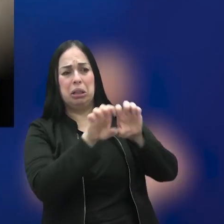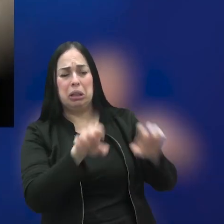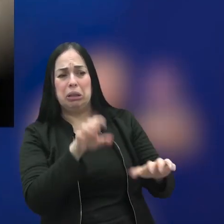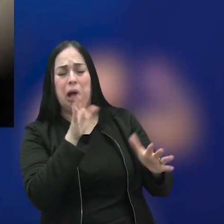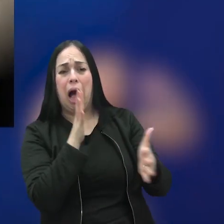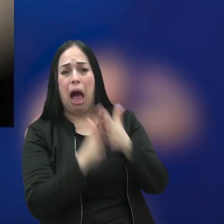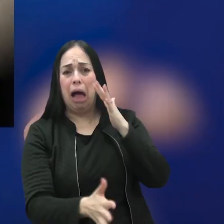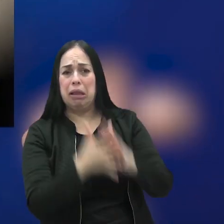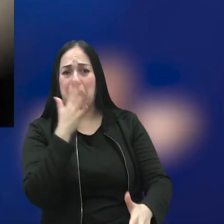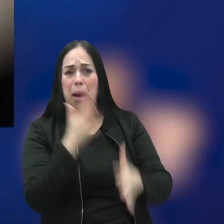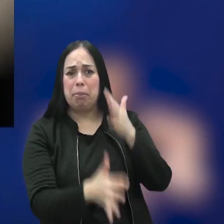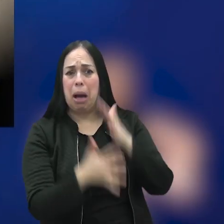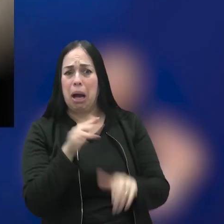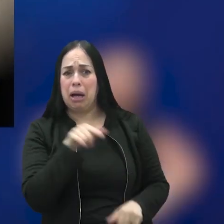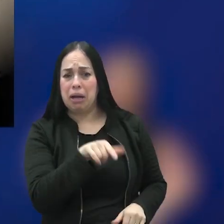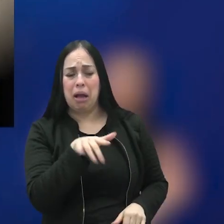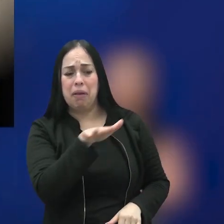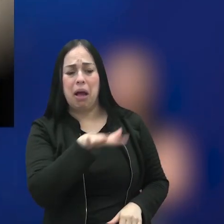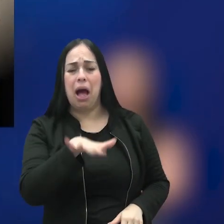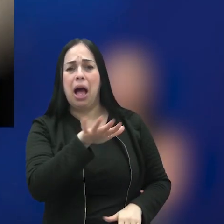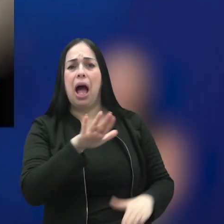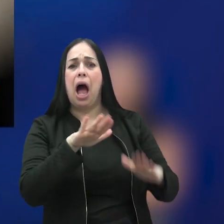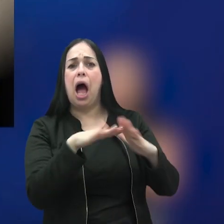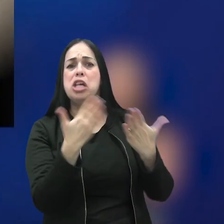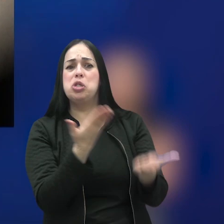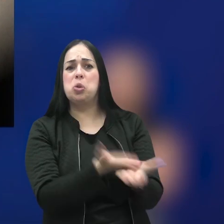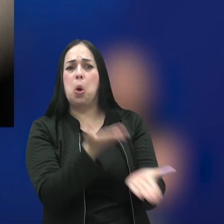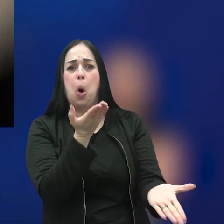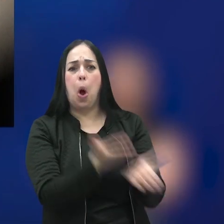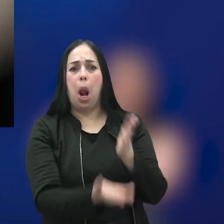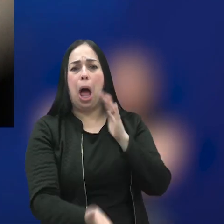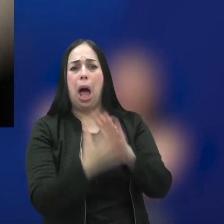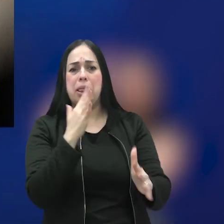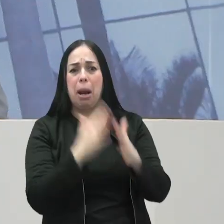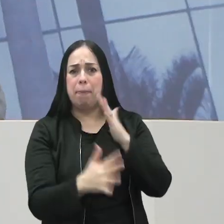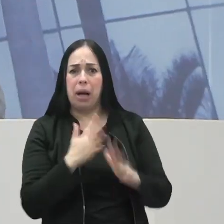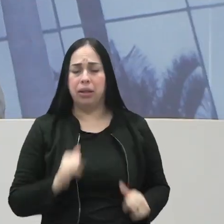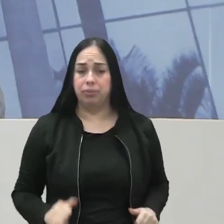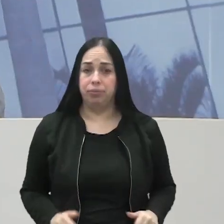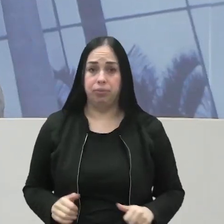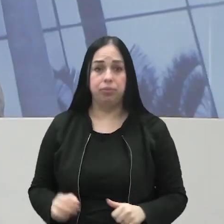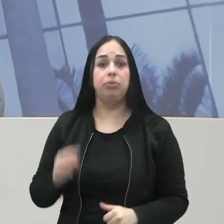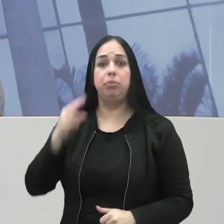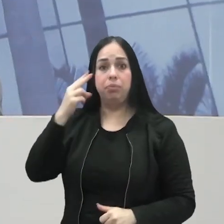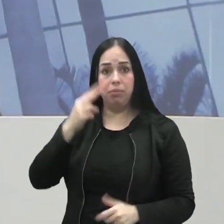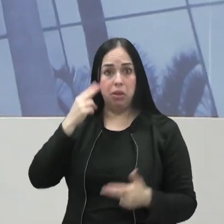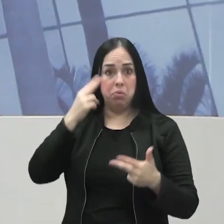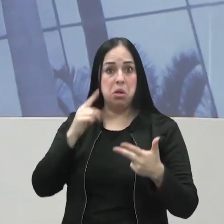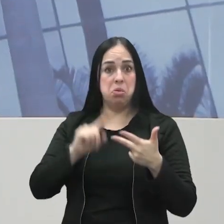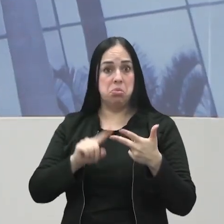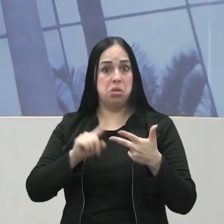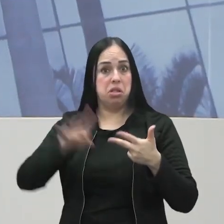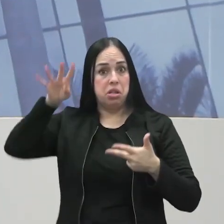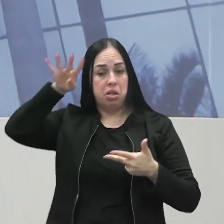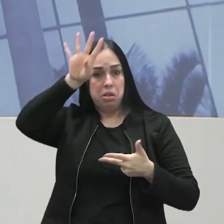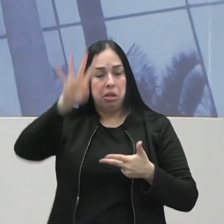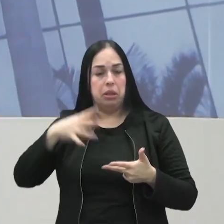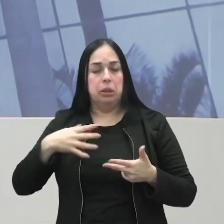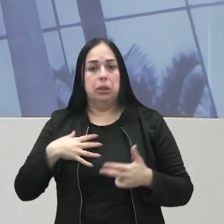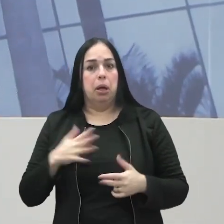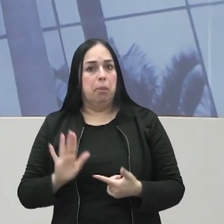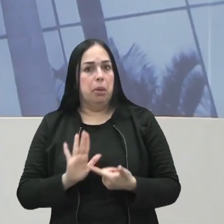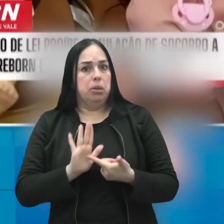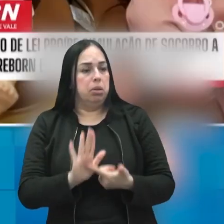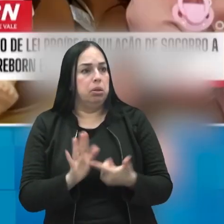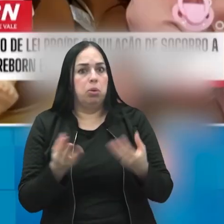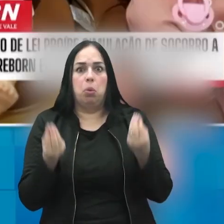estariam atrapalhando as atividades e as aulas dos alunos. Já o vereador Sena demonstrou